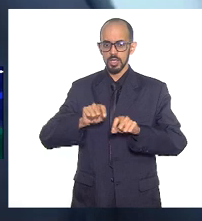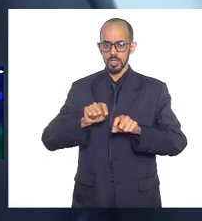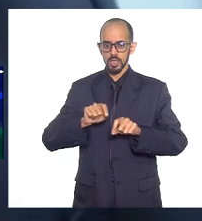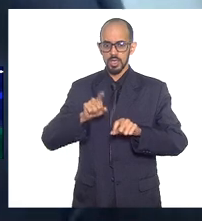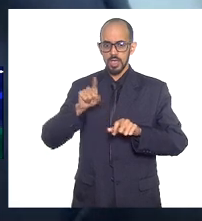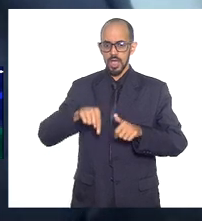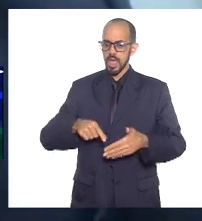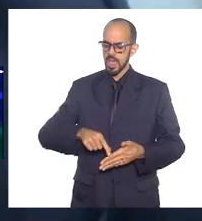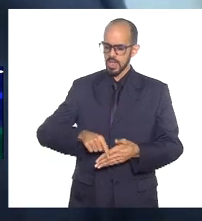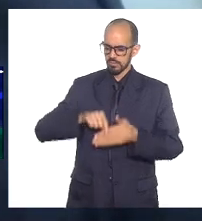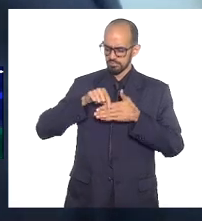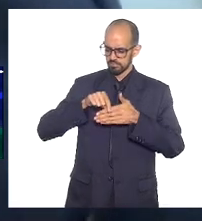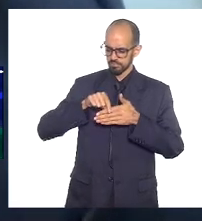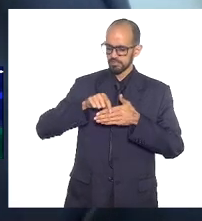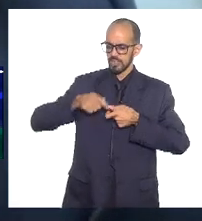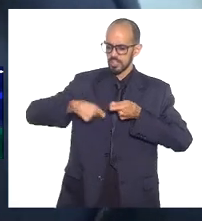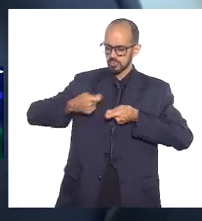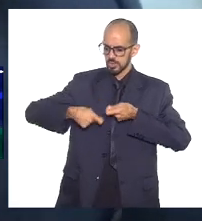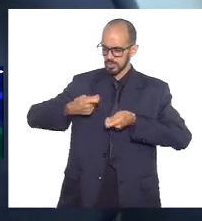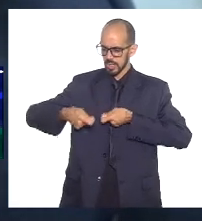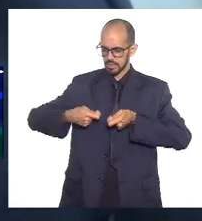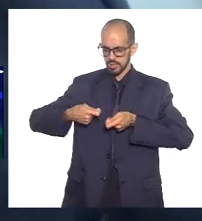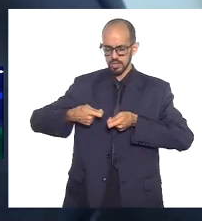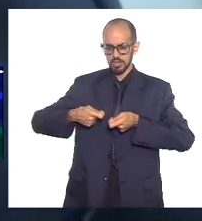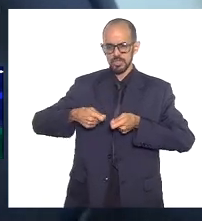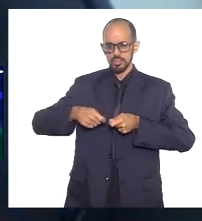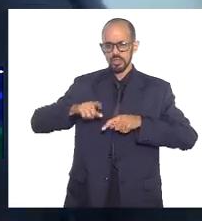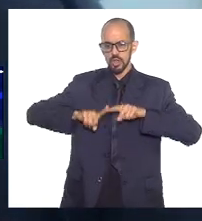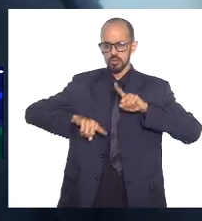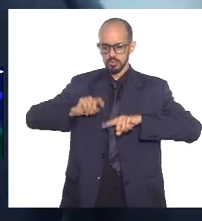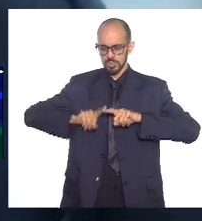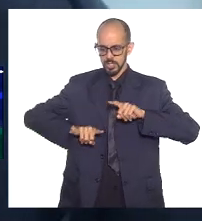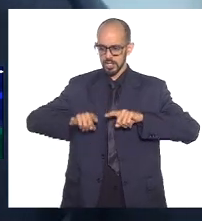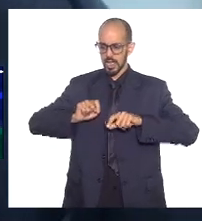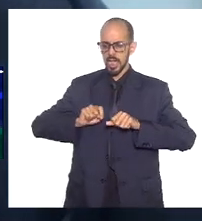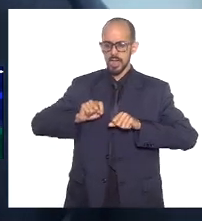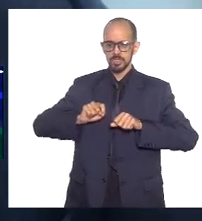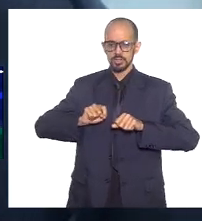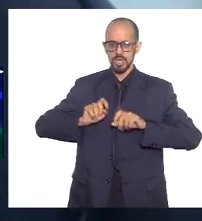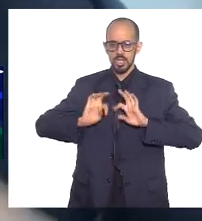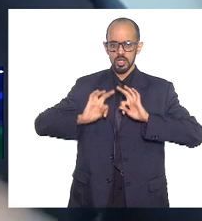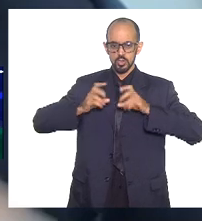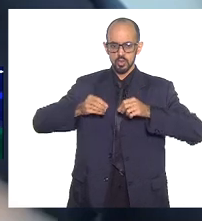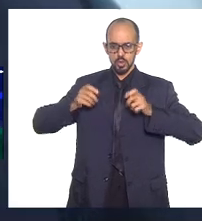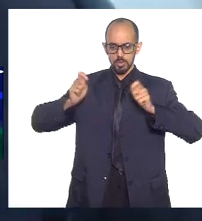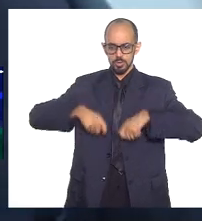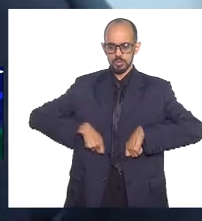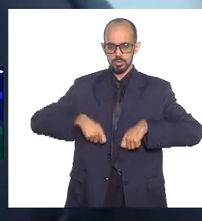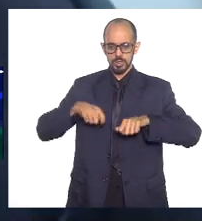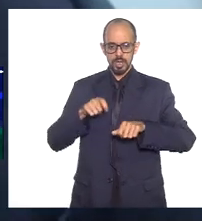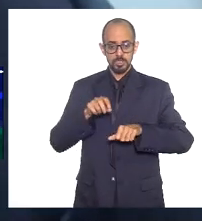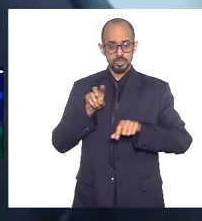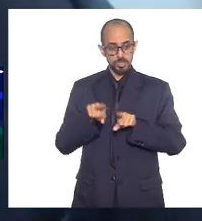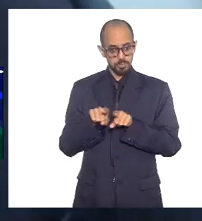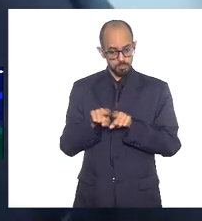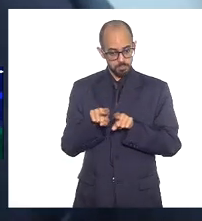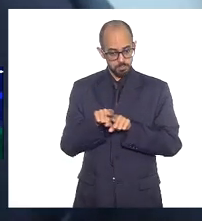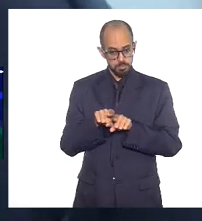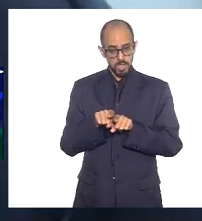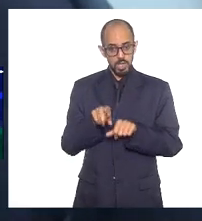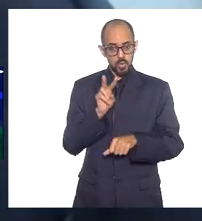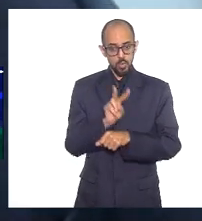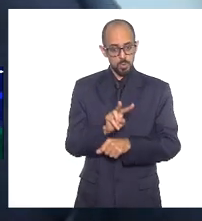diretrizes, ao aparelhamento, aos equipamentos da guarda, à possibilidade, salvaguarda jurídica, gente teria um